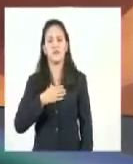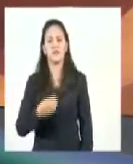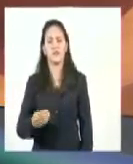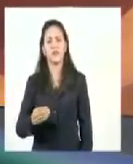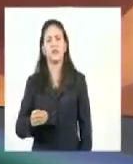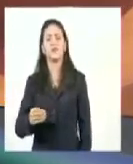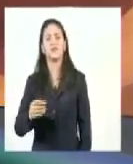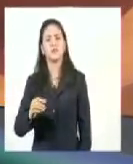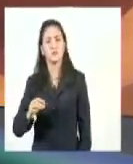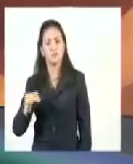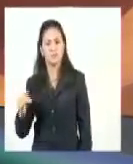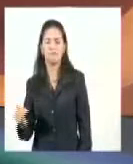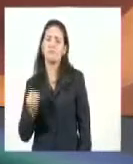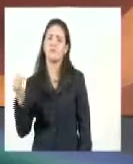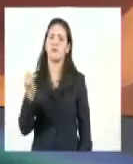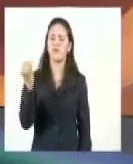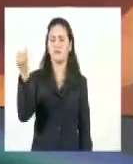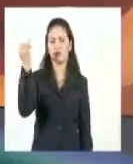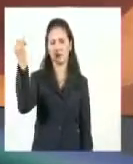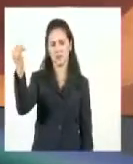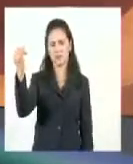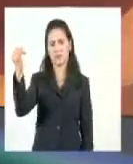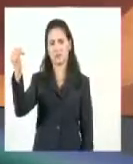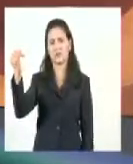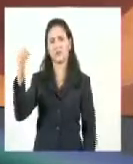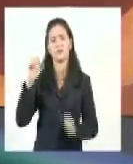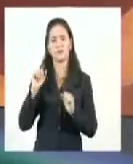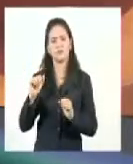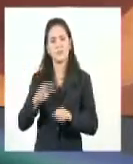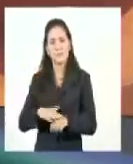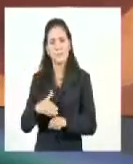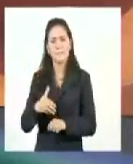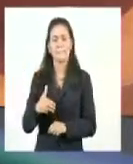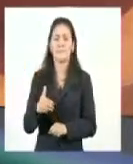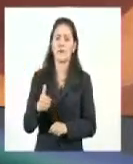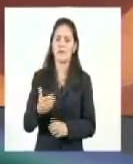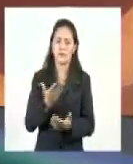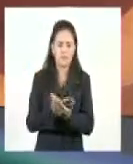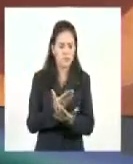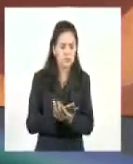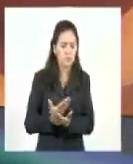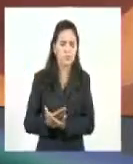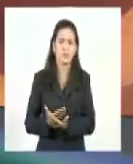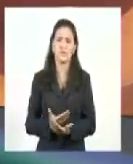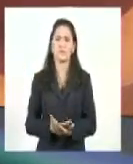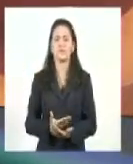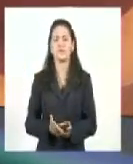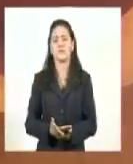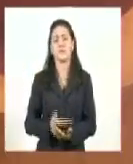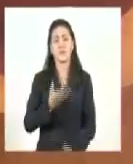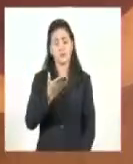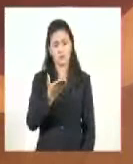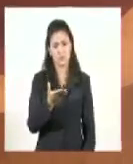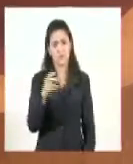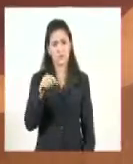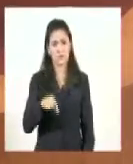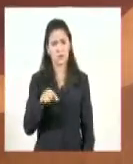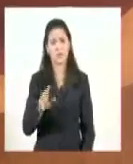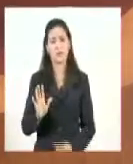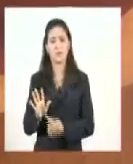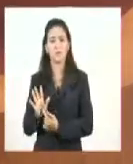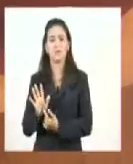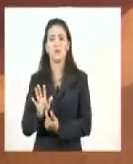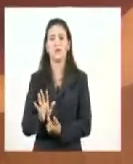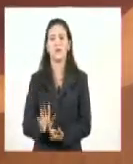e torná-los capazes, dar os melhores estudos. E Vossa Excelência, aqui nessa tribuna, mostra